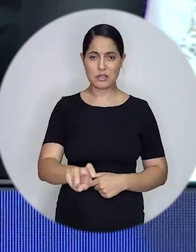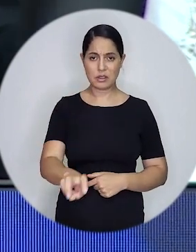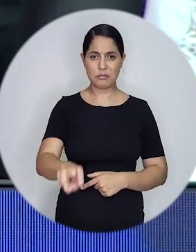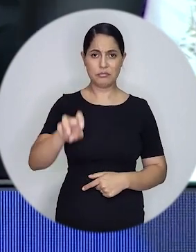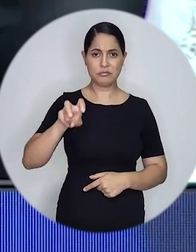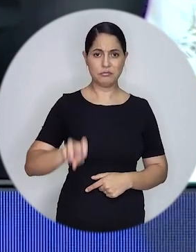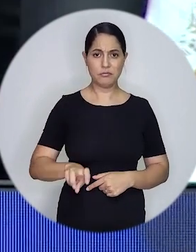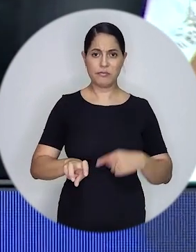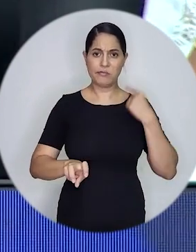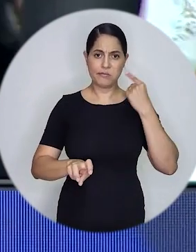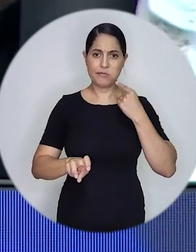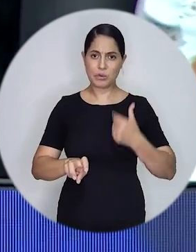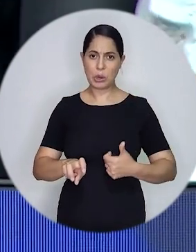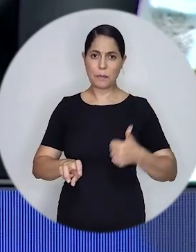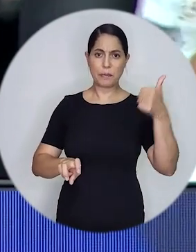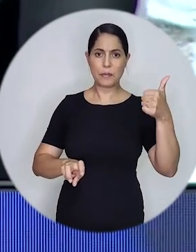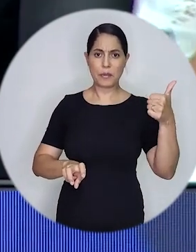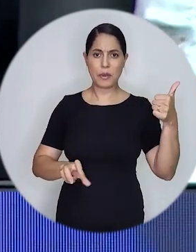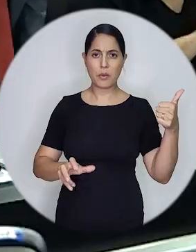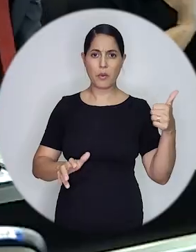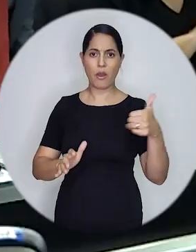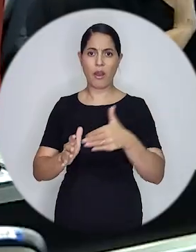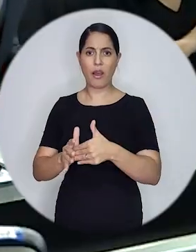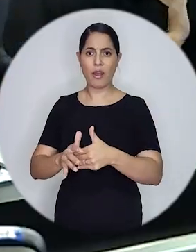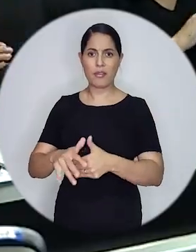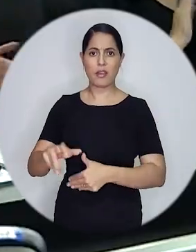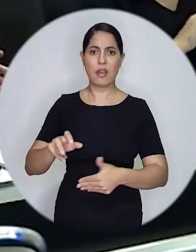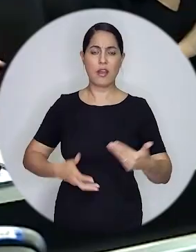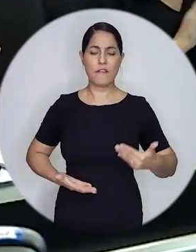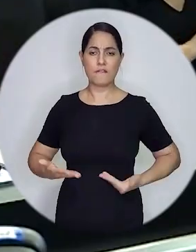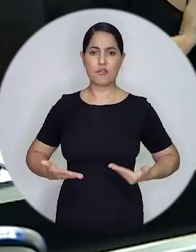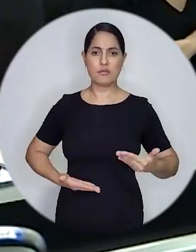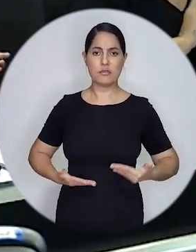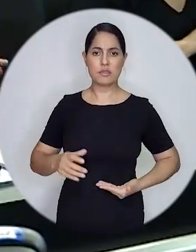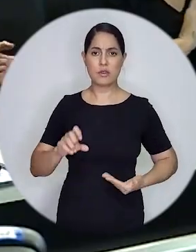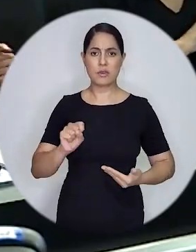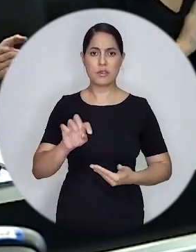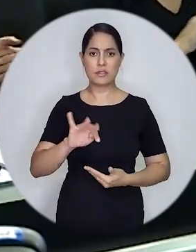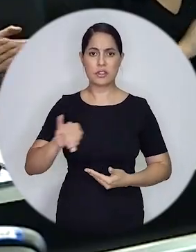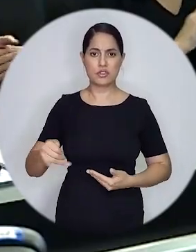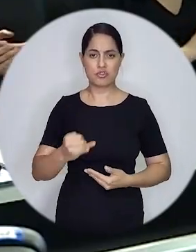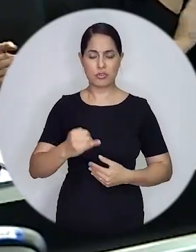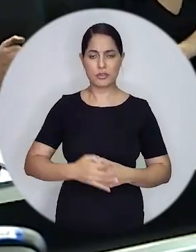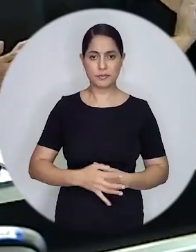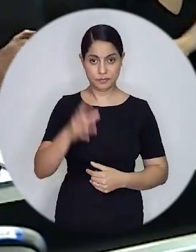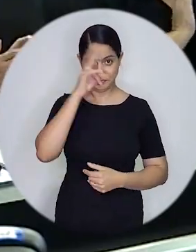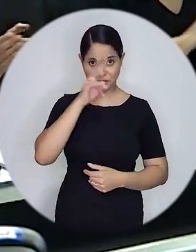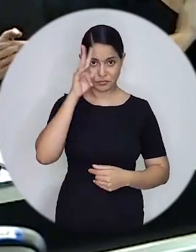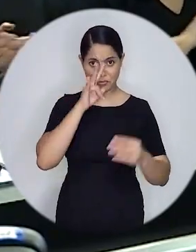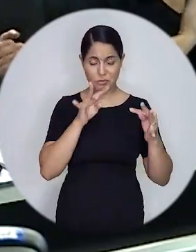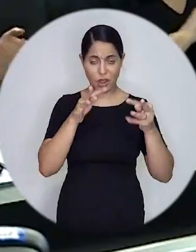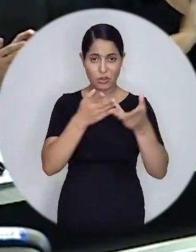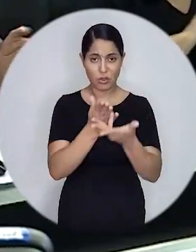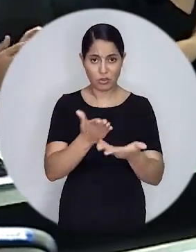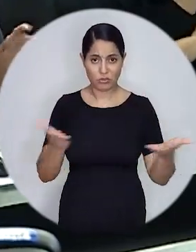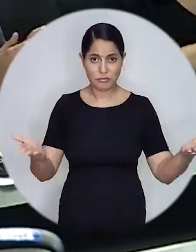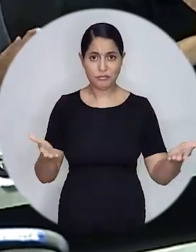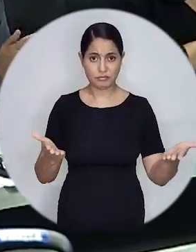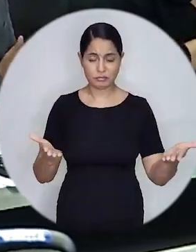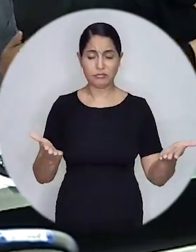abandonem os bancos que lhe levaram até a ocupação de referido cargo.